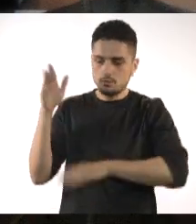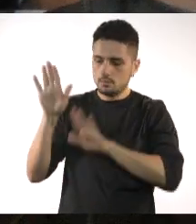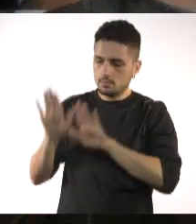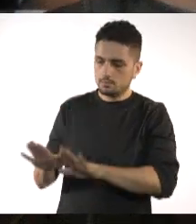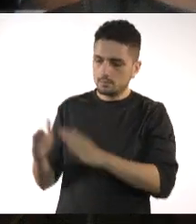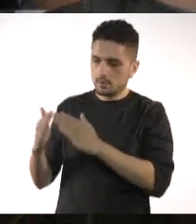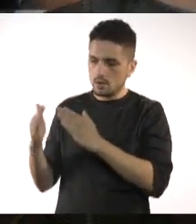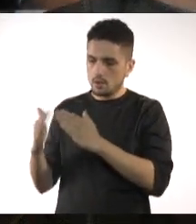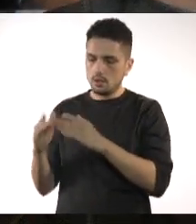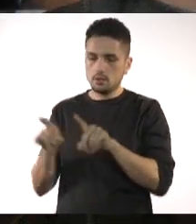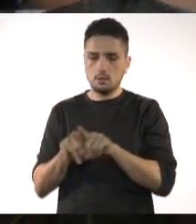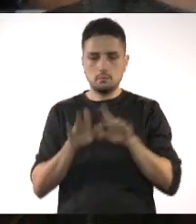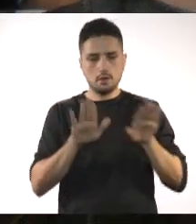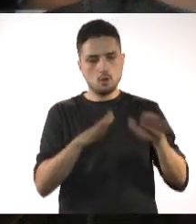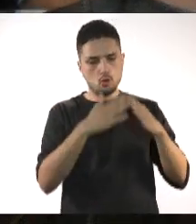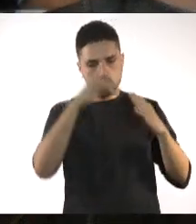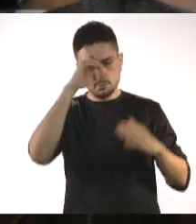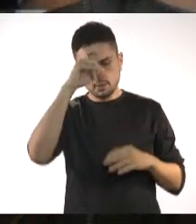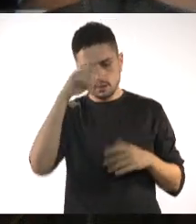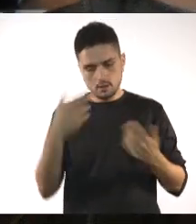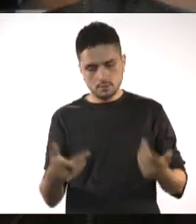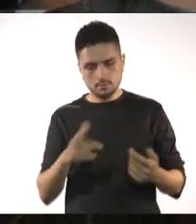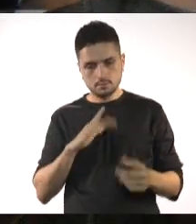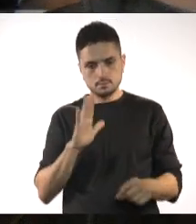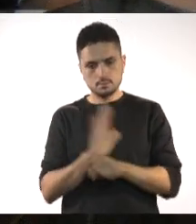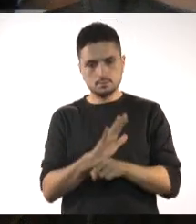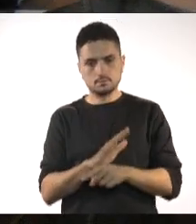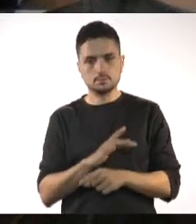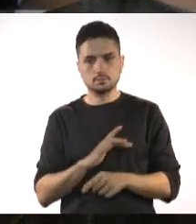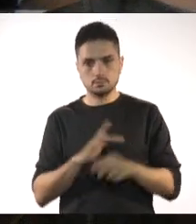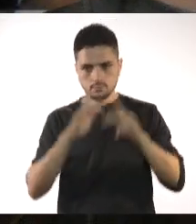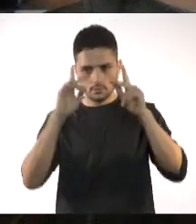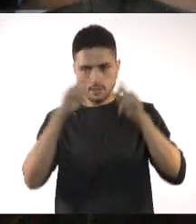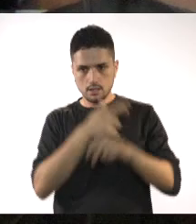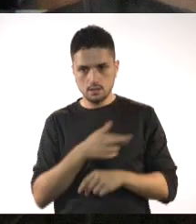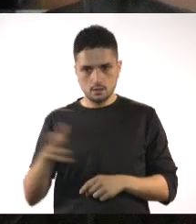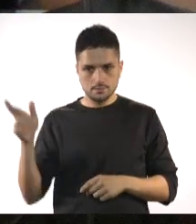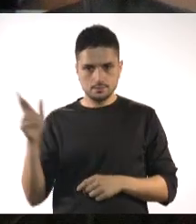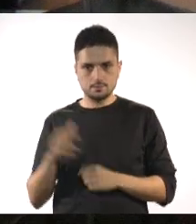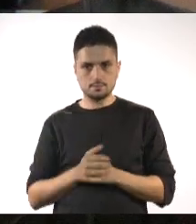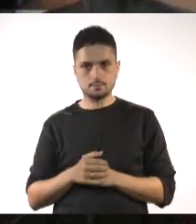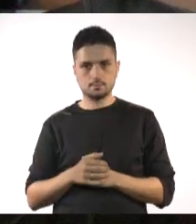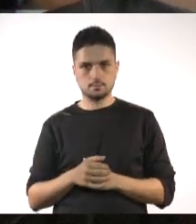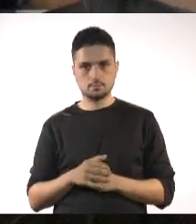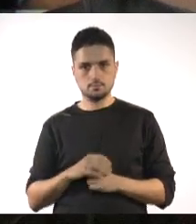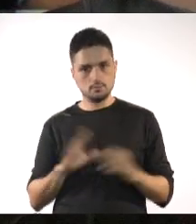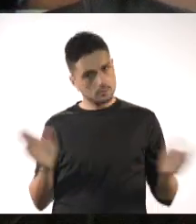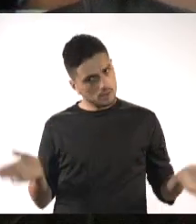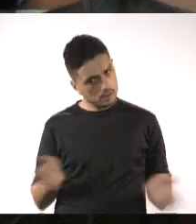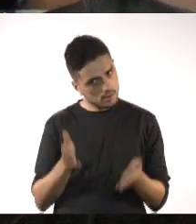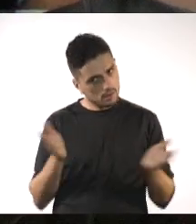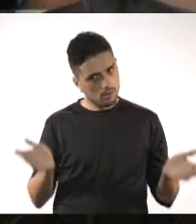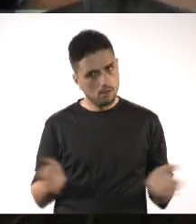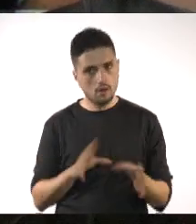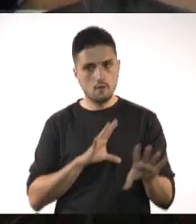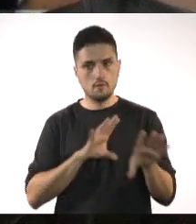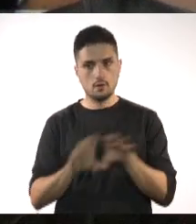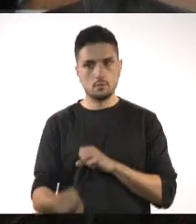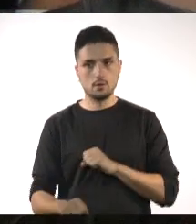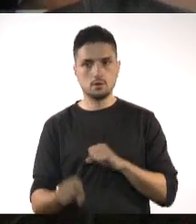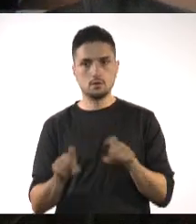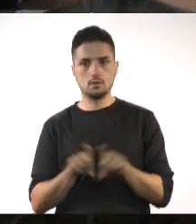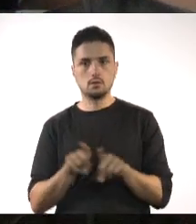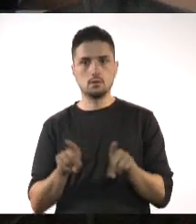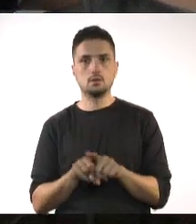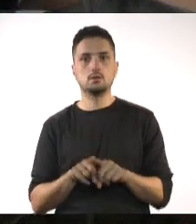residências, através da assistência religiosa e espiritual. Incentivar a formação e a capacitação dos agentes e equipes